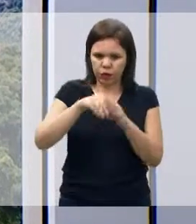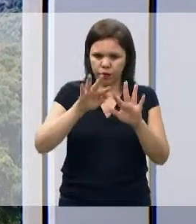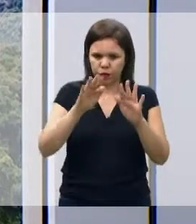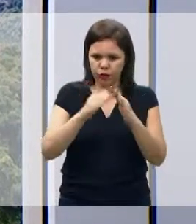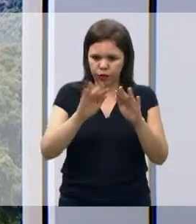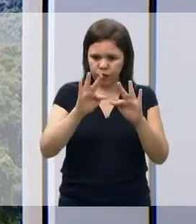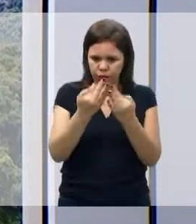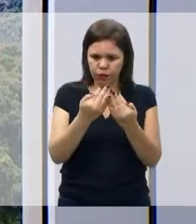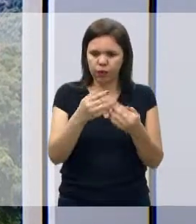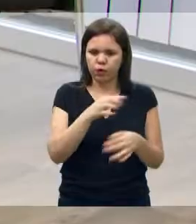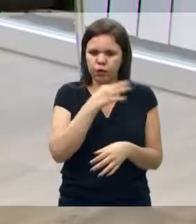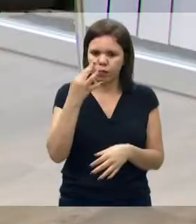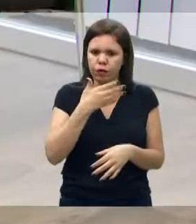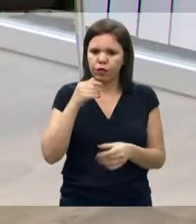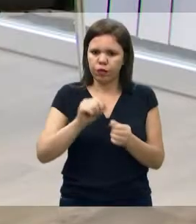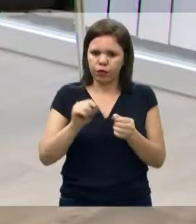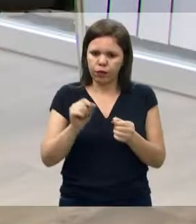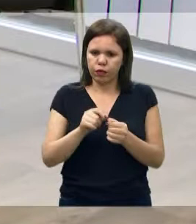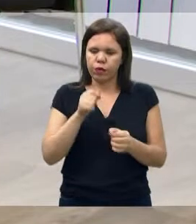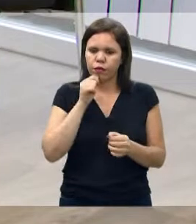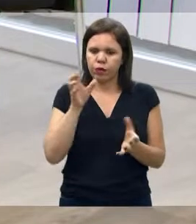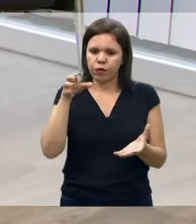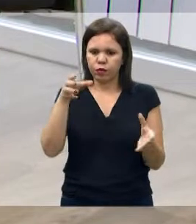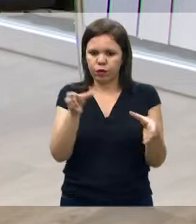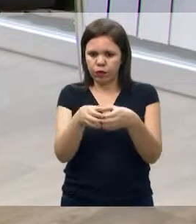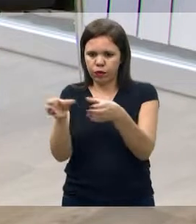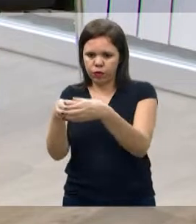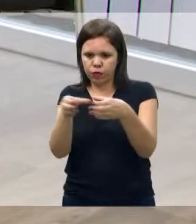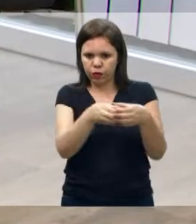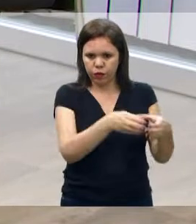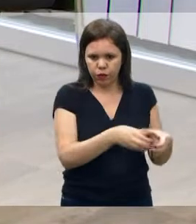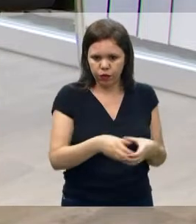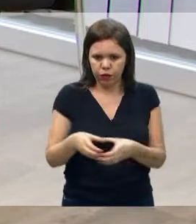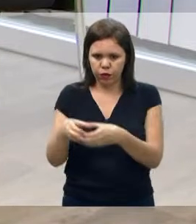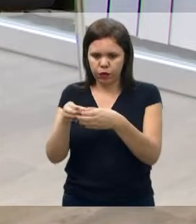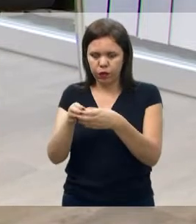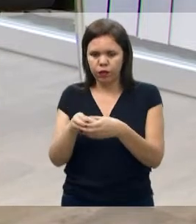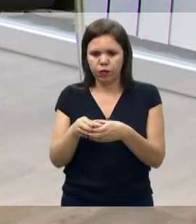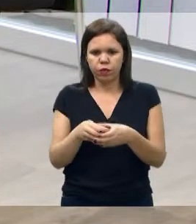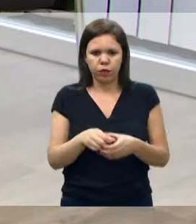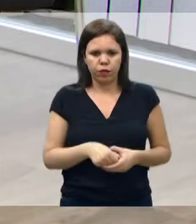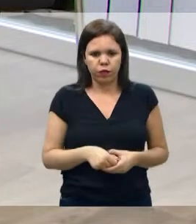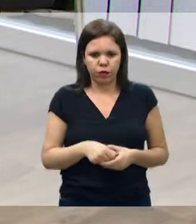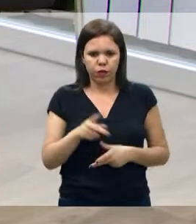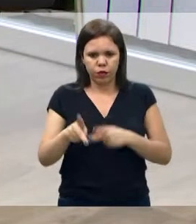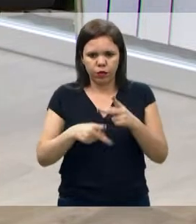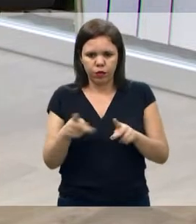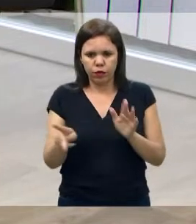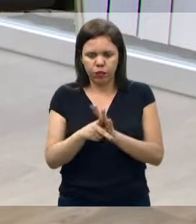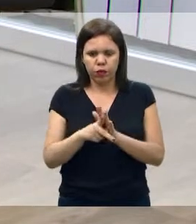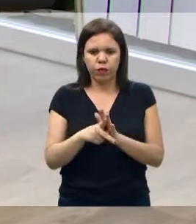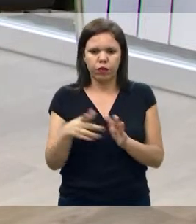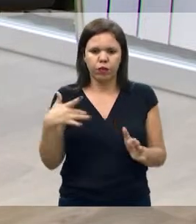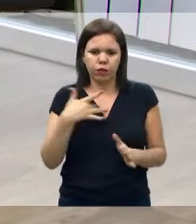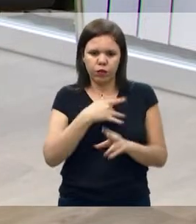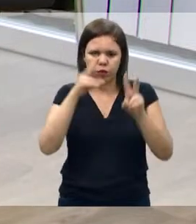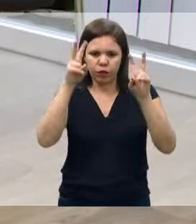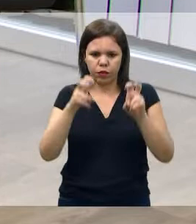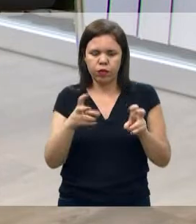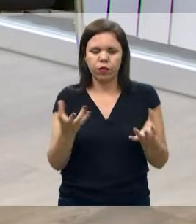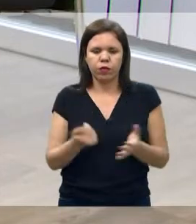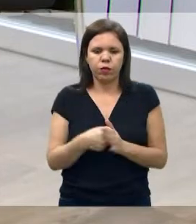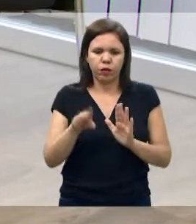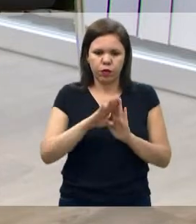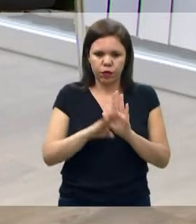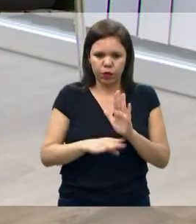é uma política... Que hoje é feito pelos grupos dos agentes da família, é isso, daquela saúde da família. Também, né?